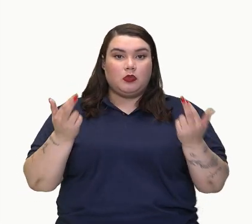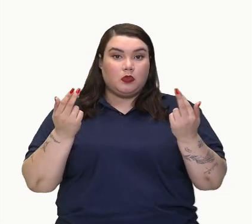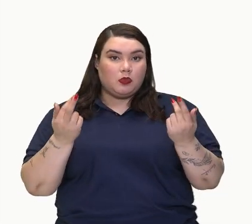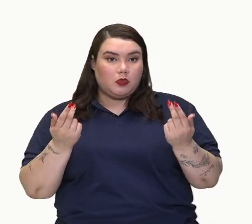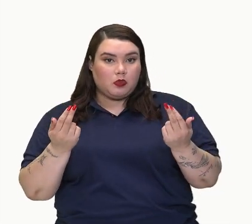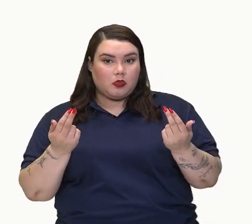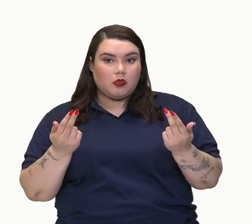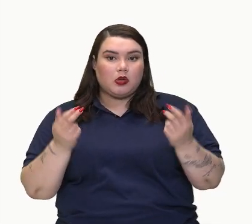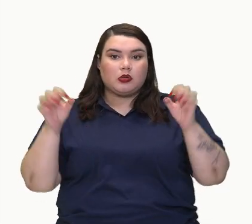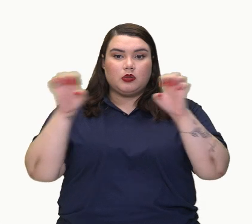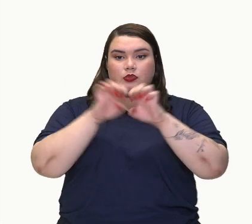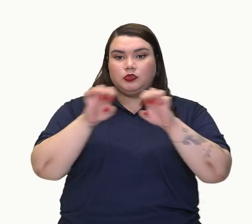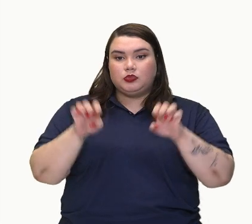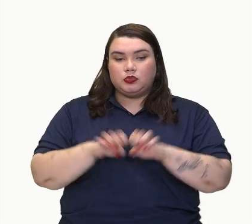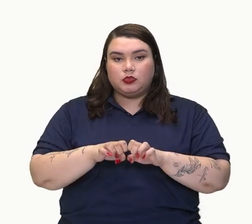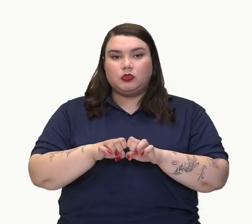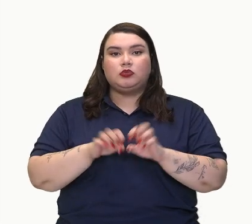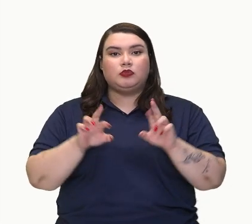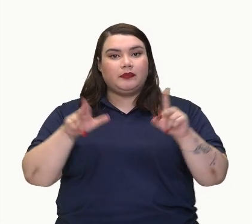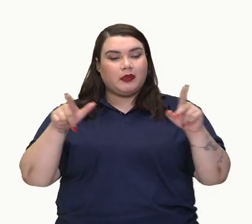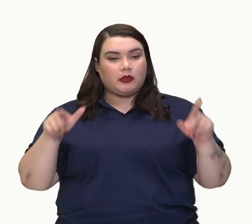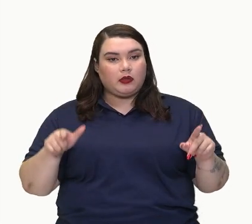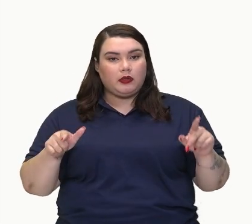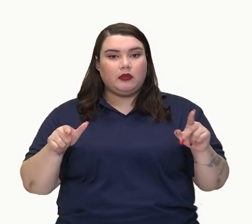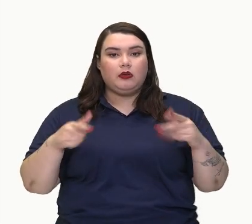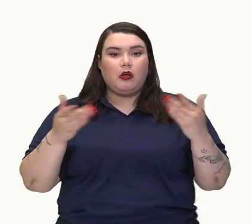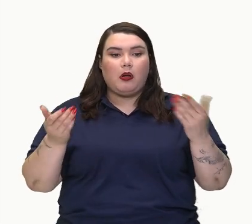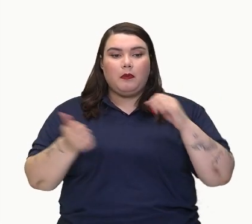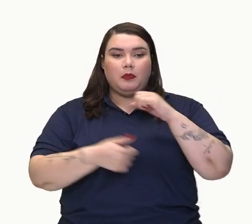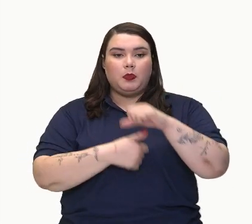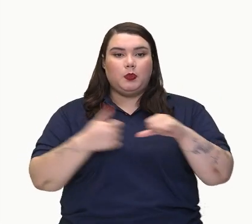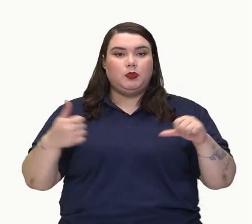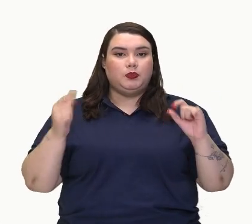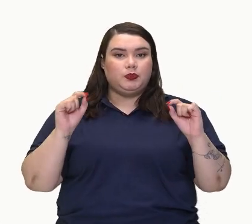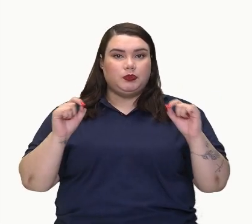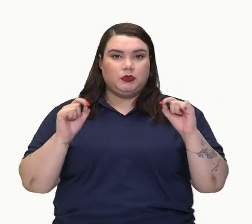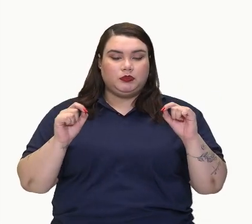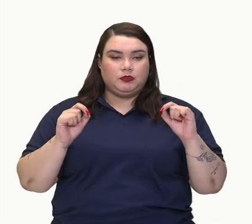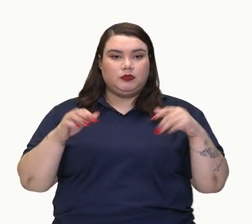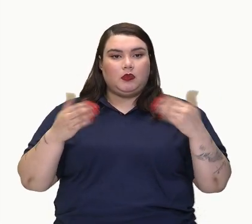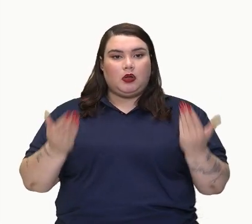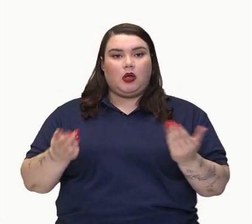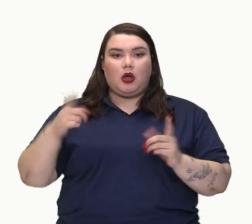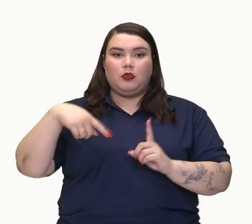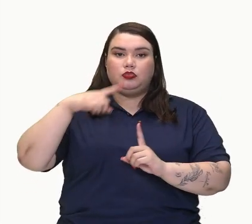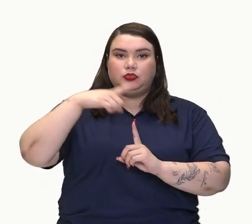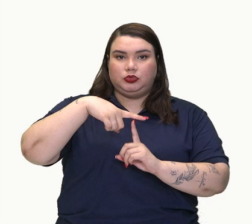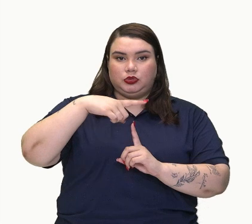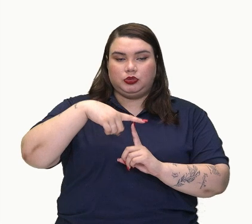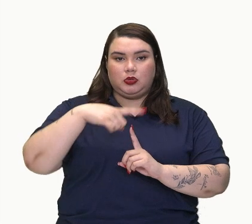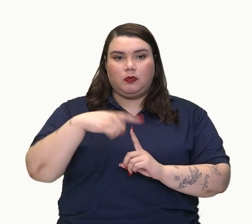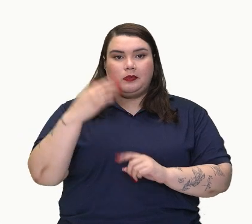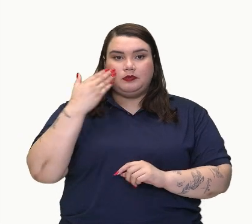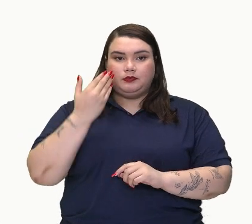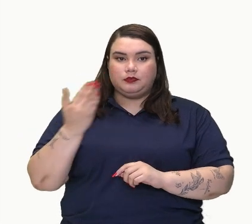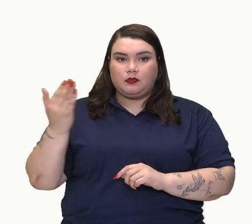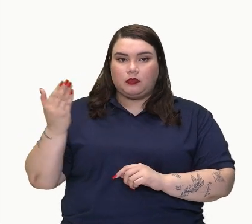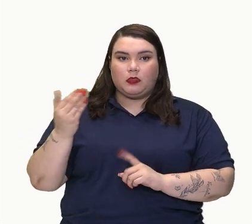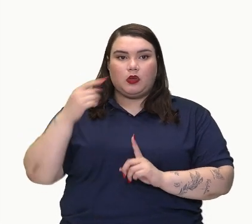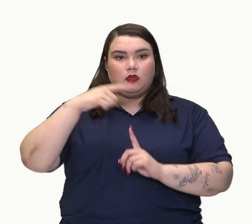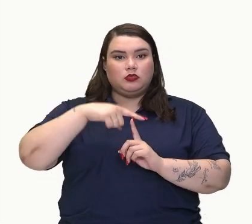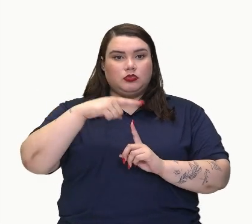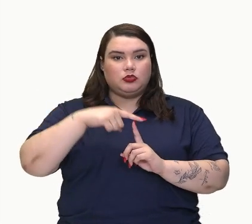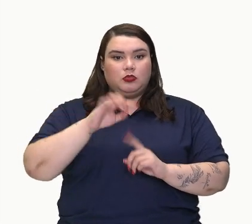mas estruturas diferentes, o que vai mudar de uma para outra, a gente vai falar do tipo de isomeria. Nesse caso, a gente vai ver a isomeria